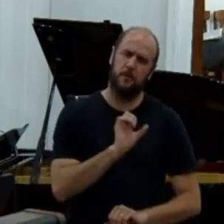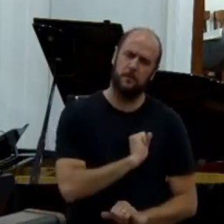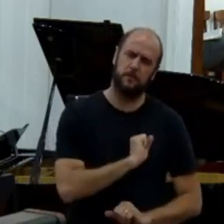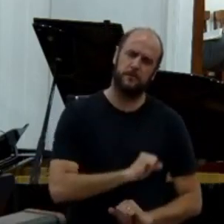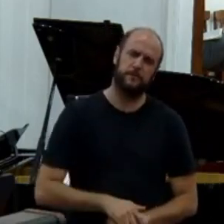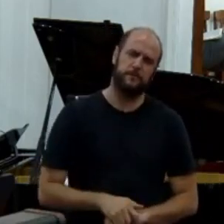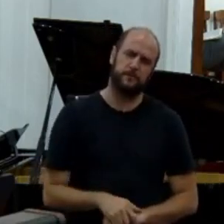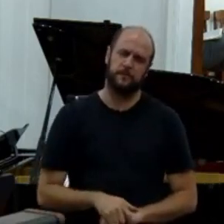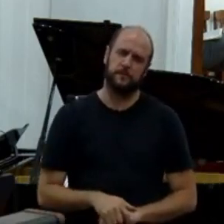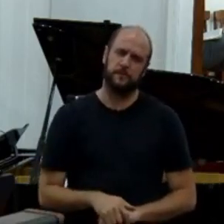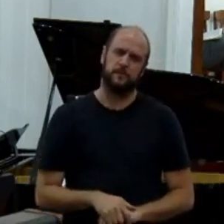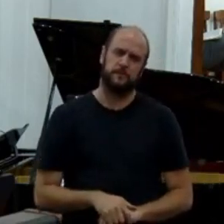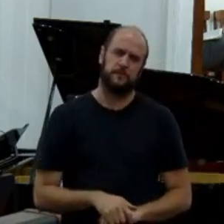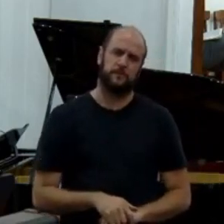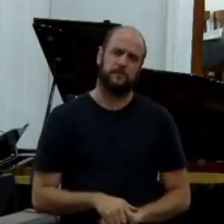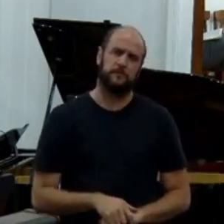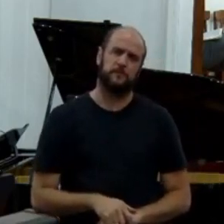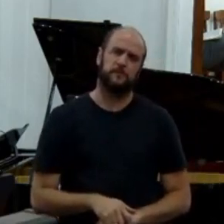fracassando em amar.